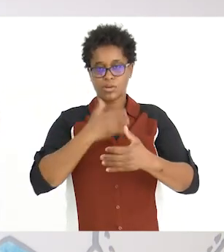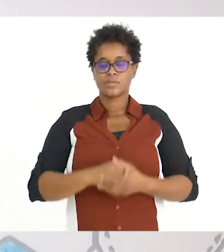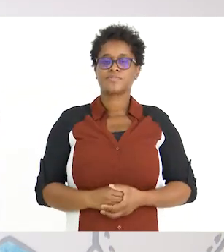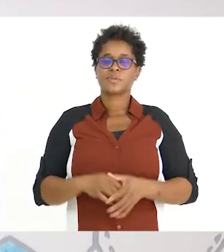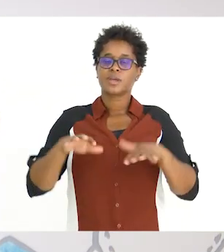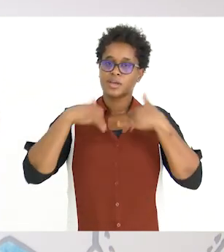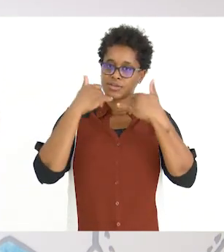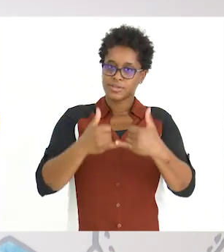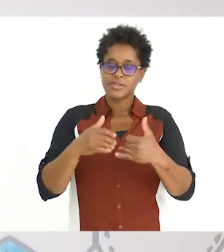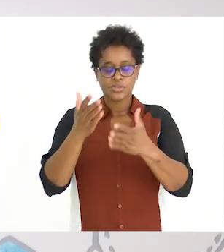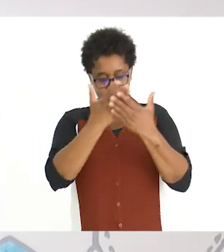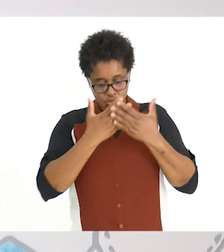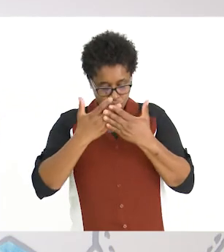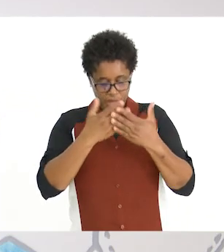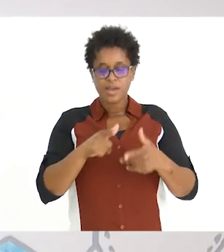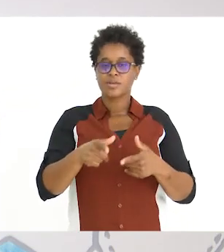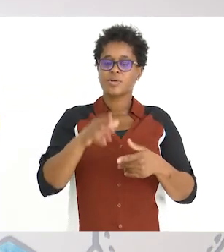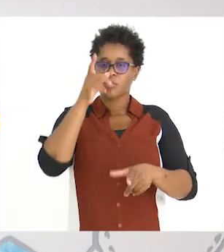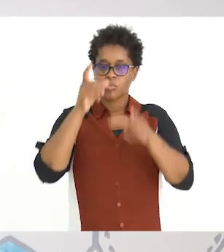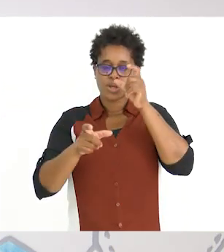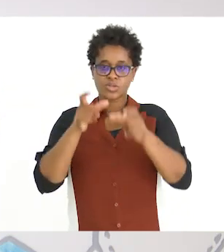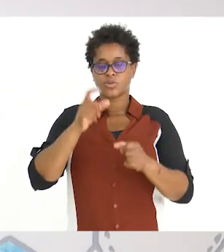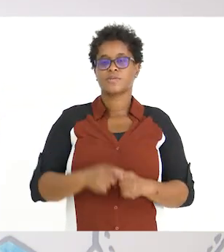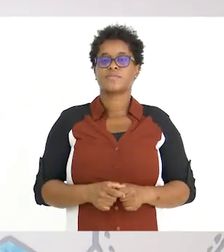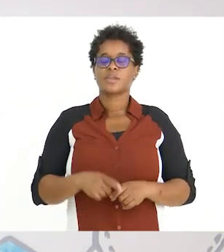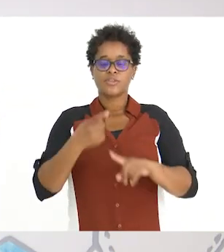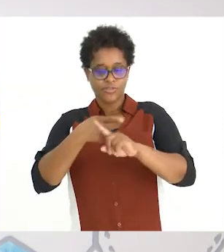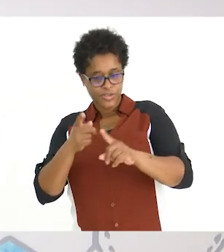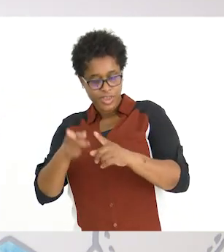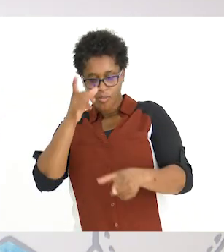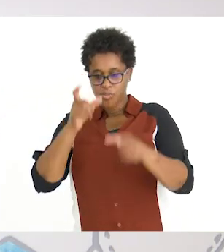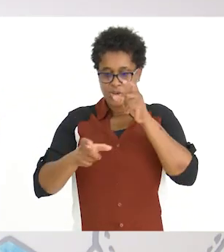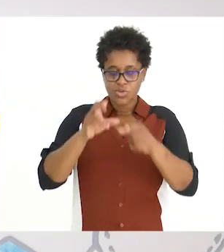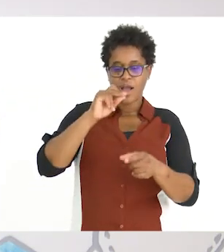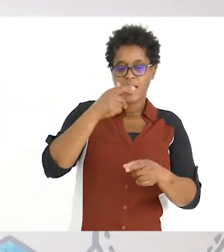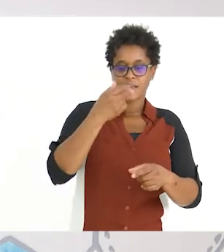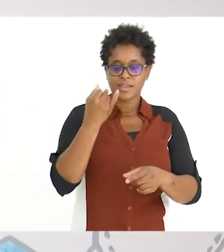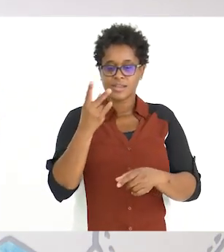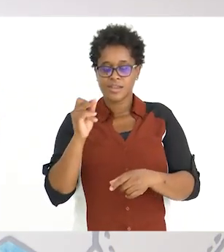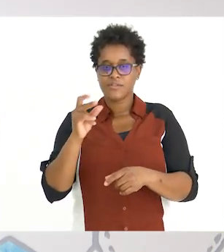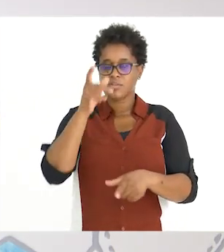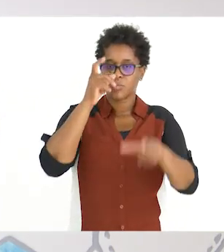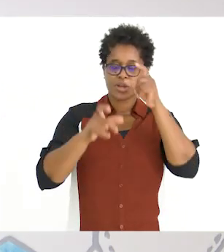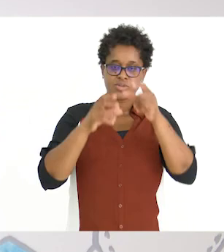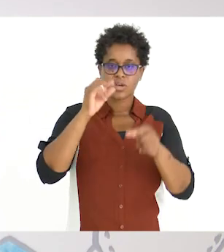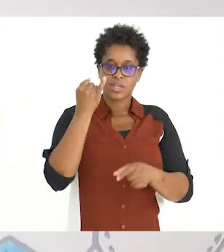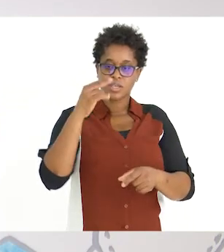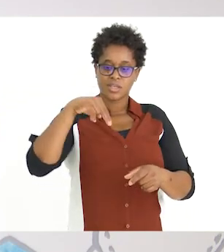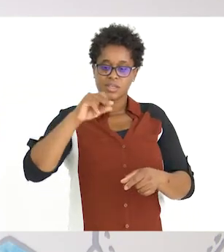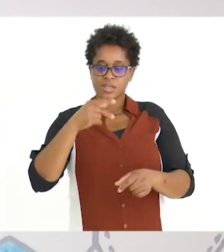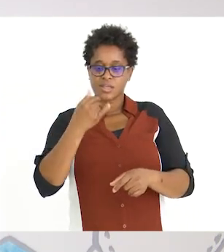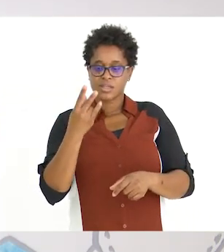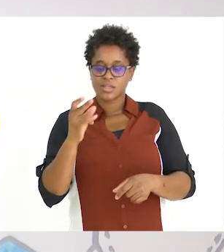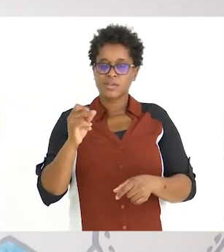A seguir, estudamos a população. Diferenciamos a população ativa da população inativa e